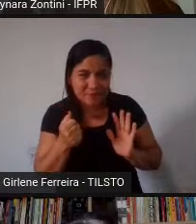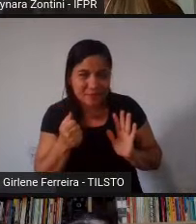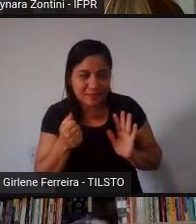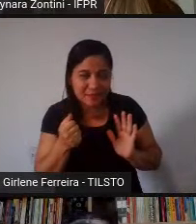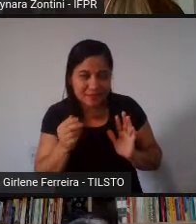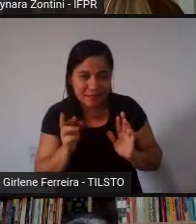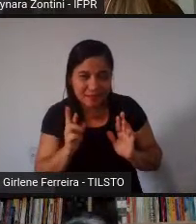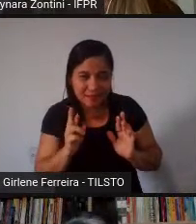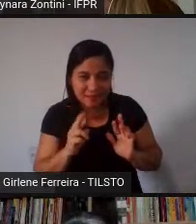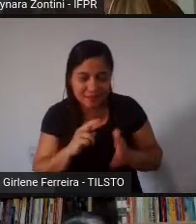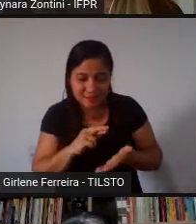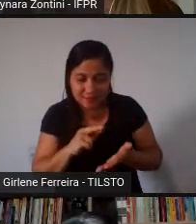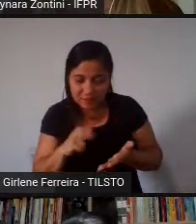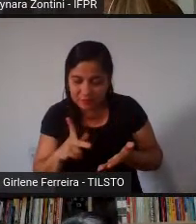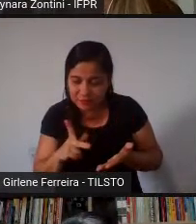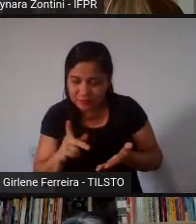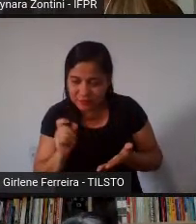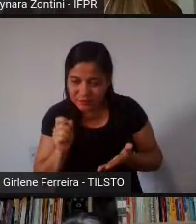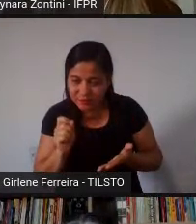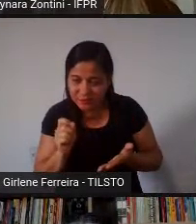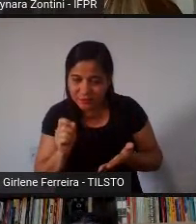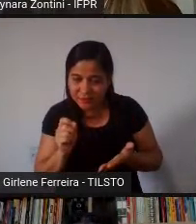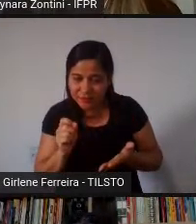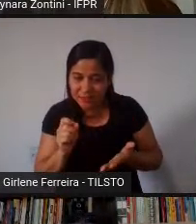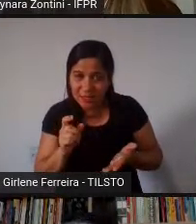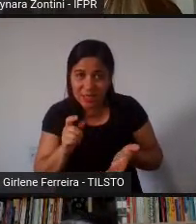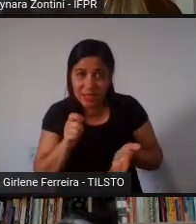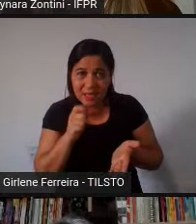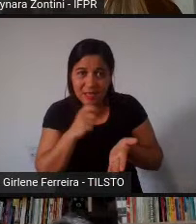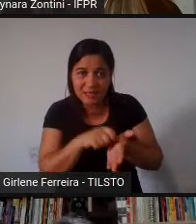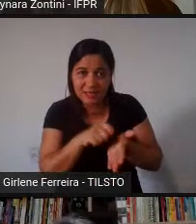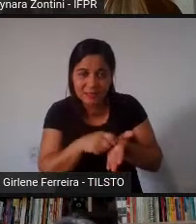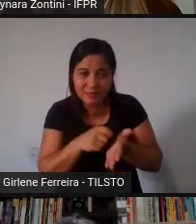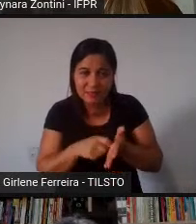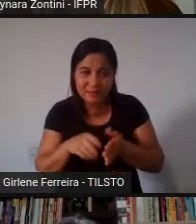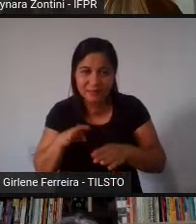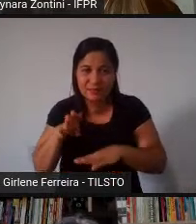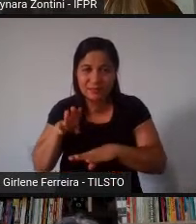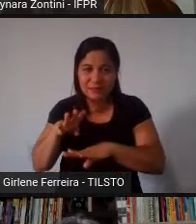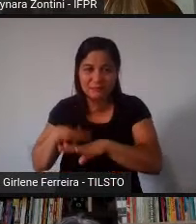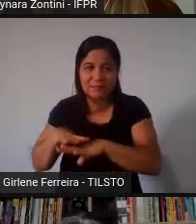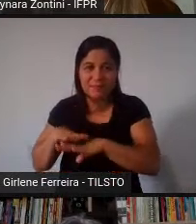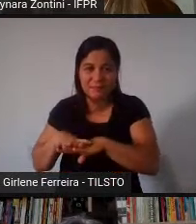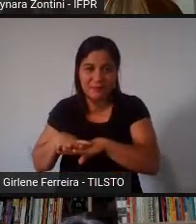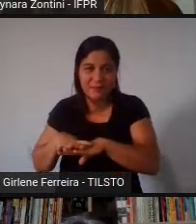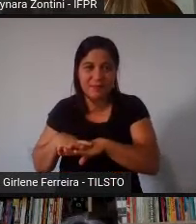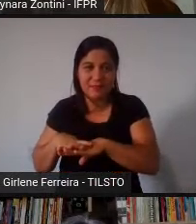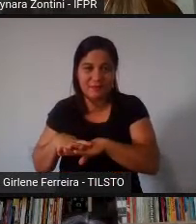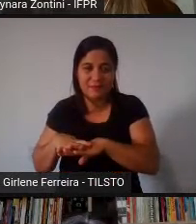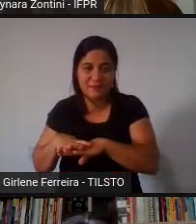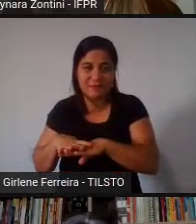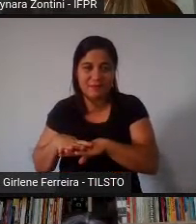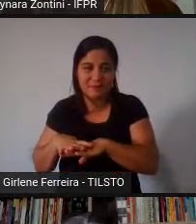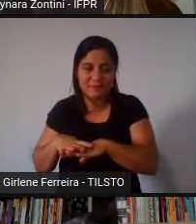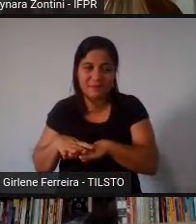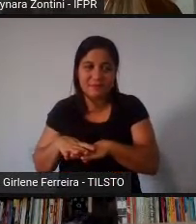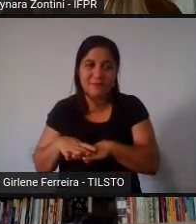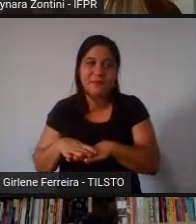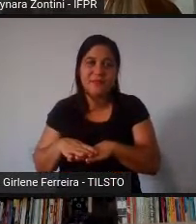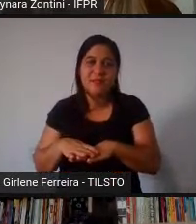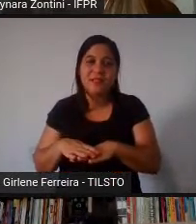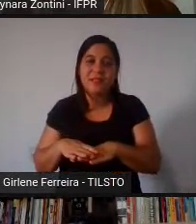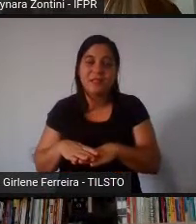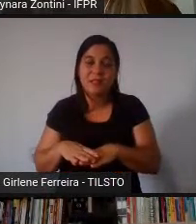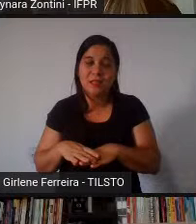questão da escrita matemática, né? Nas Olimpíadas, eles cobram muito, tipo, a resolução com